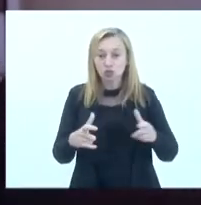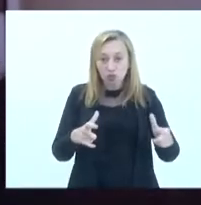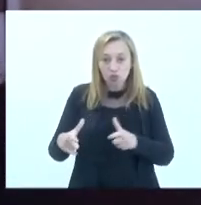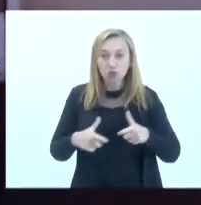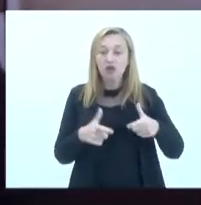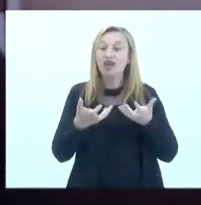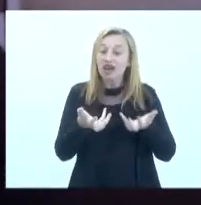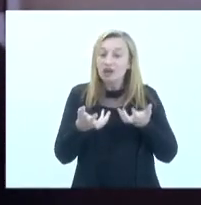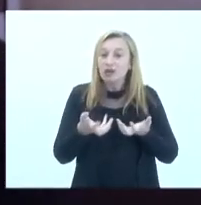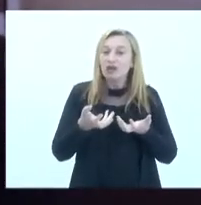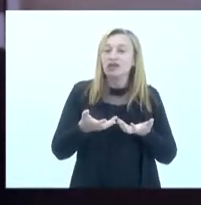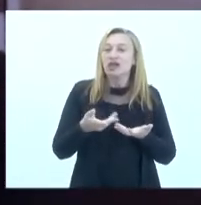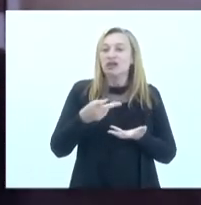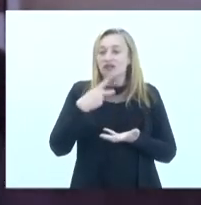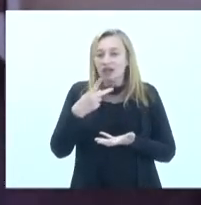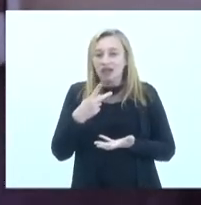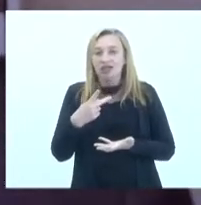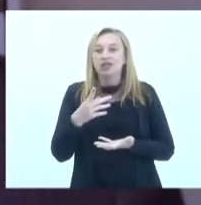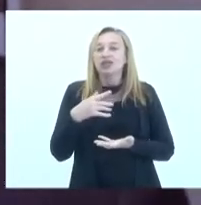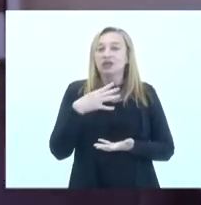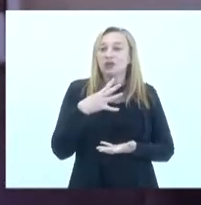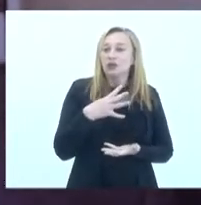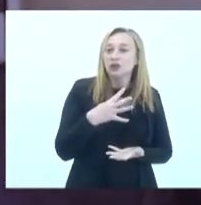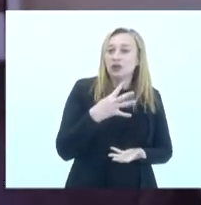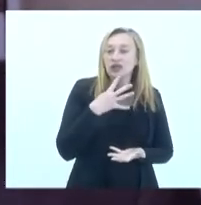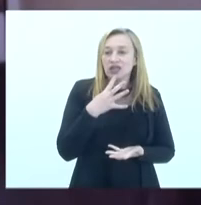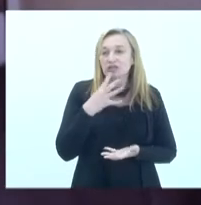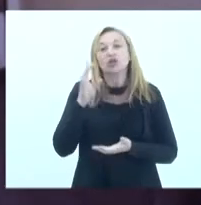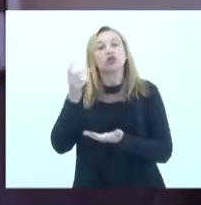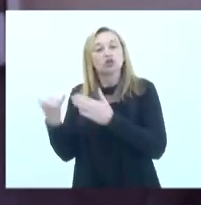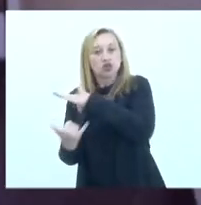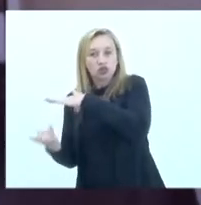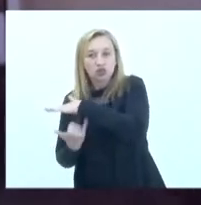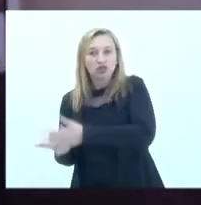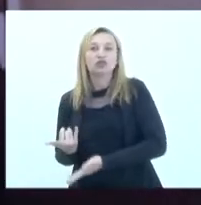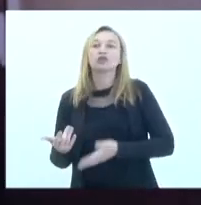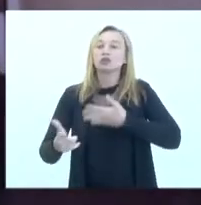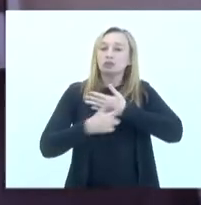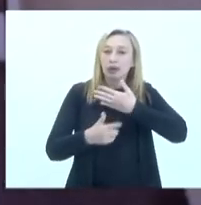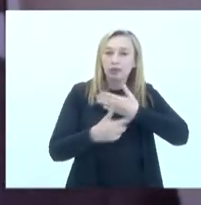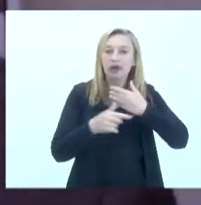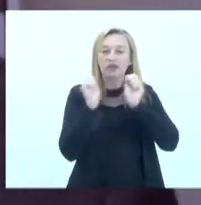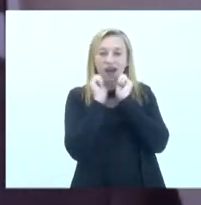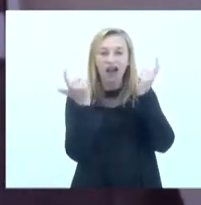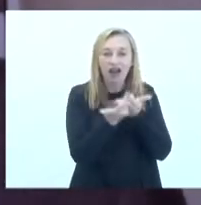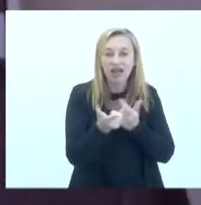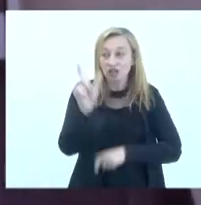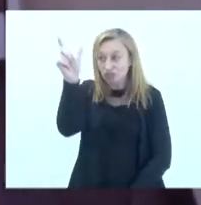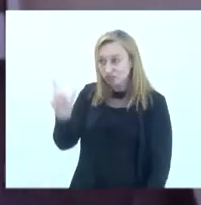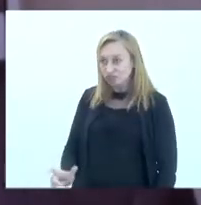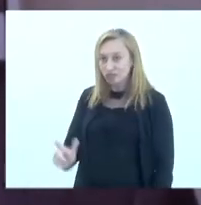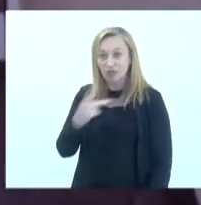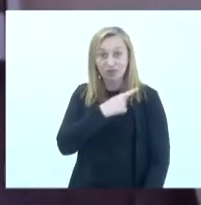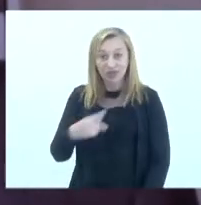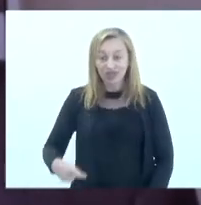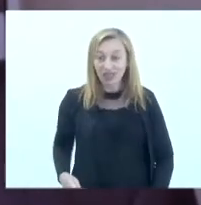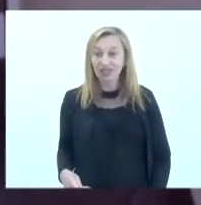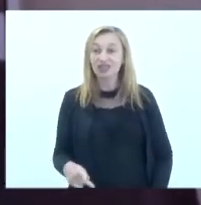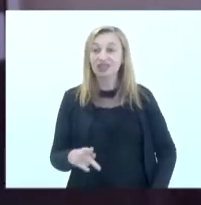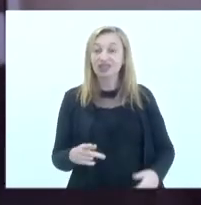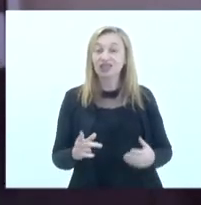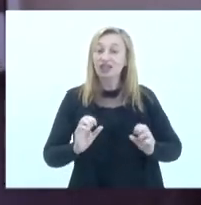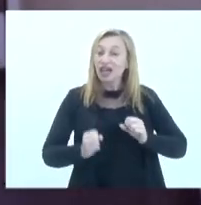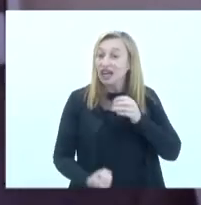eu quero começar fazendo esse reconhecimento institucional desse papel da Alerj na figura do presidente na busca disso,